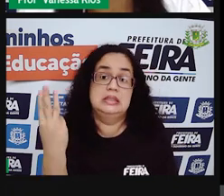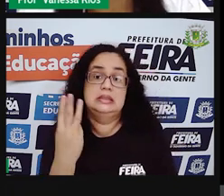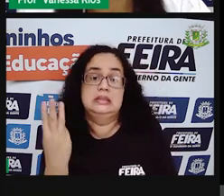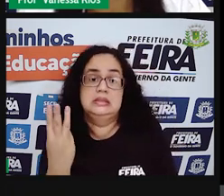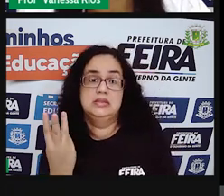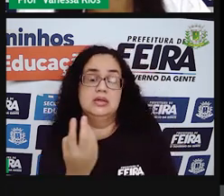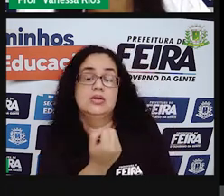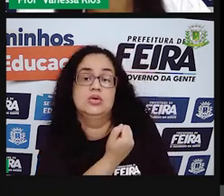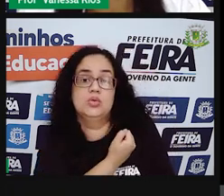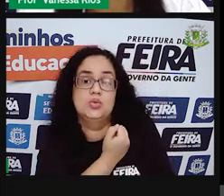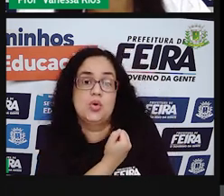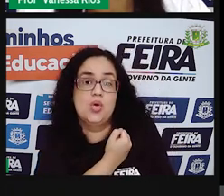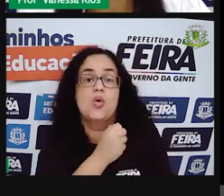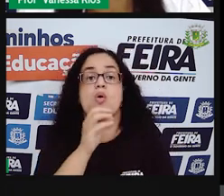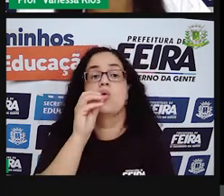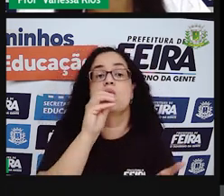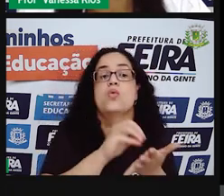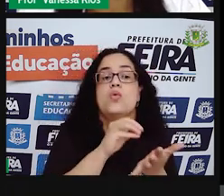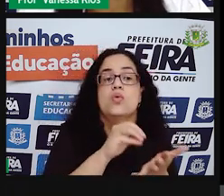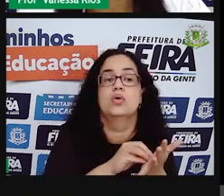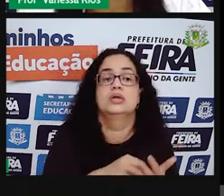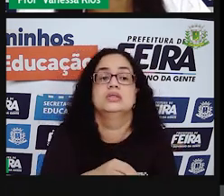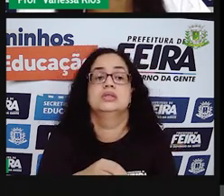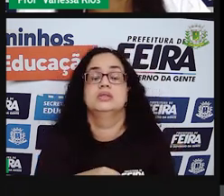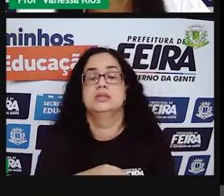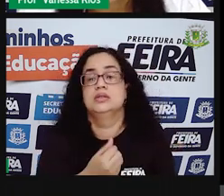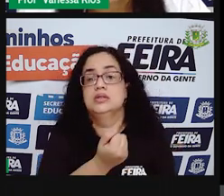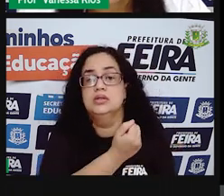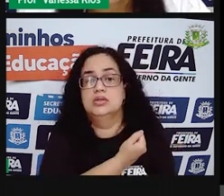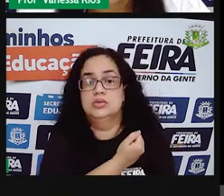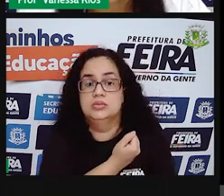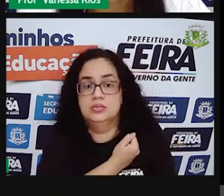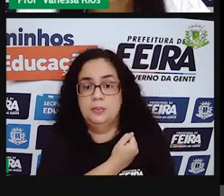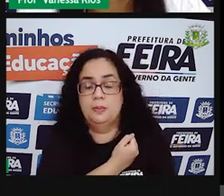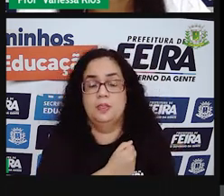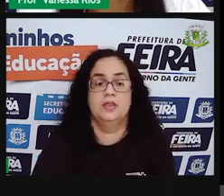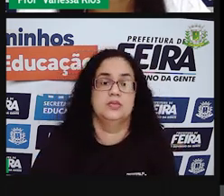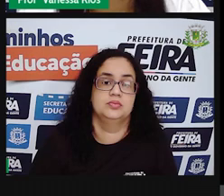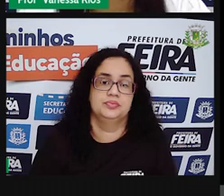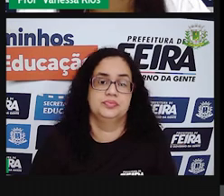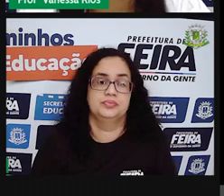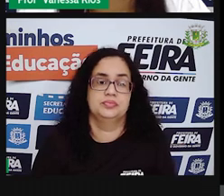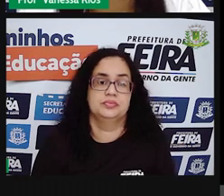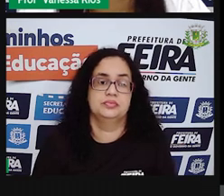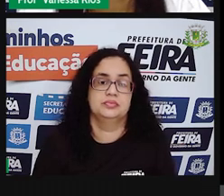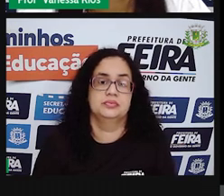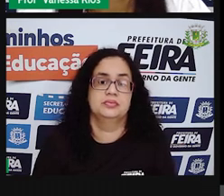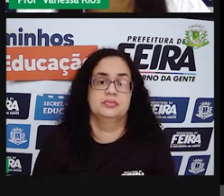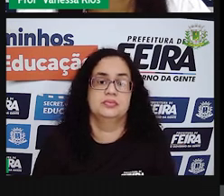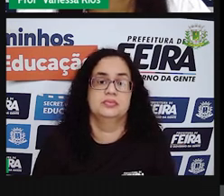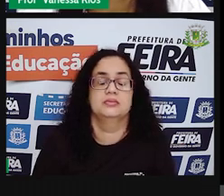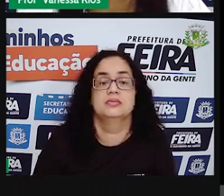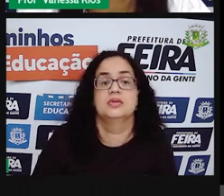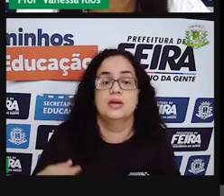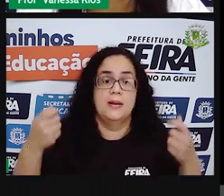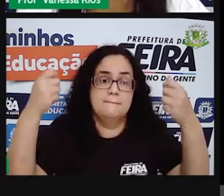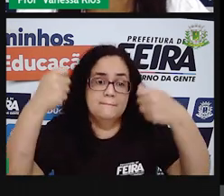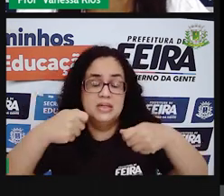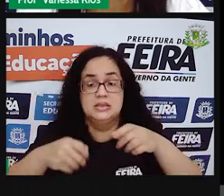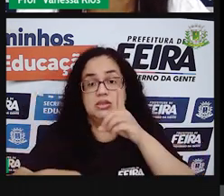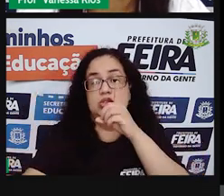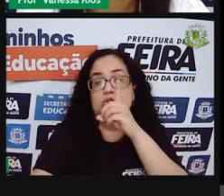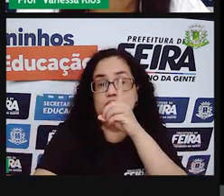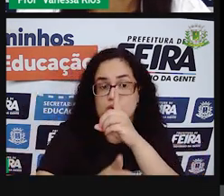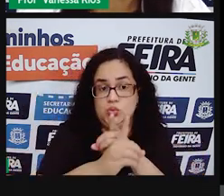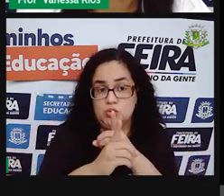imagem, descobrindo aqui qual é o número que está faltando nesse quadrinho e nesse outro quadrinho amarelo. Então, o que a gente precisa